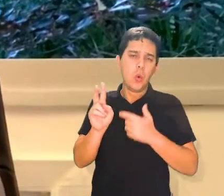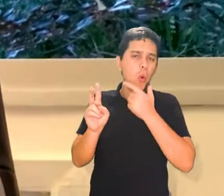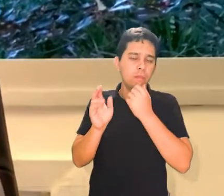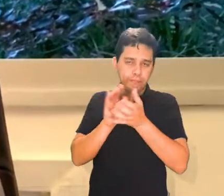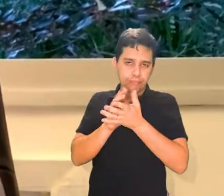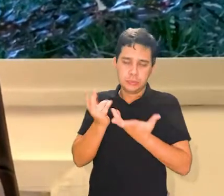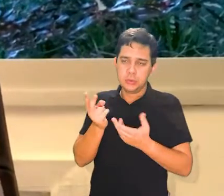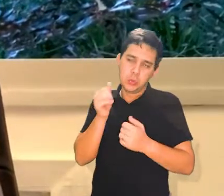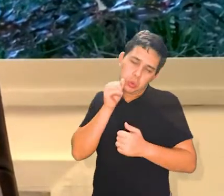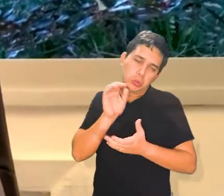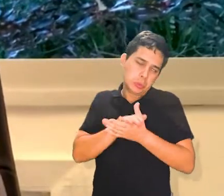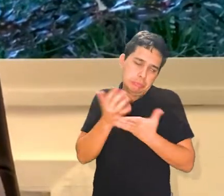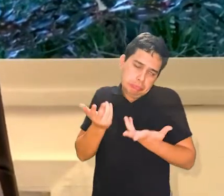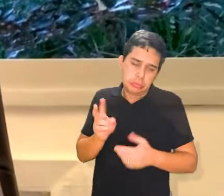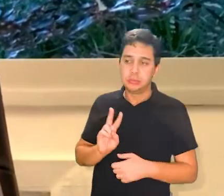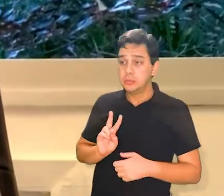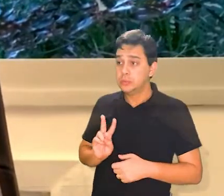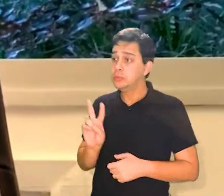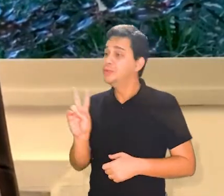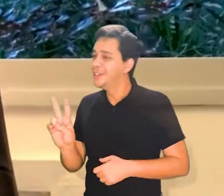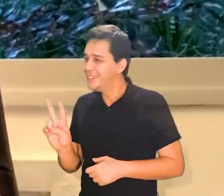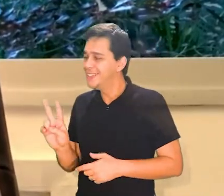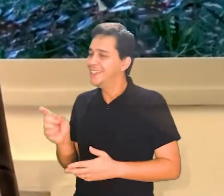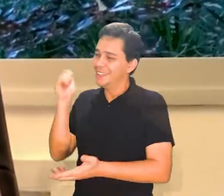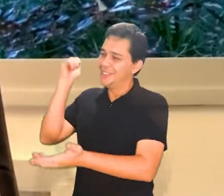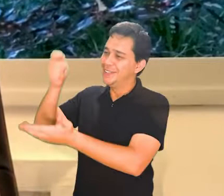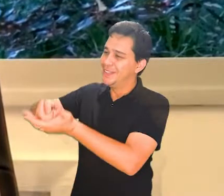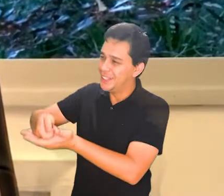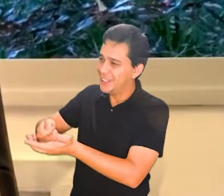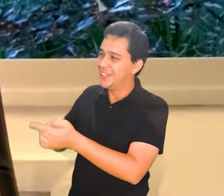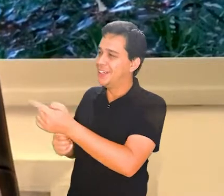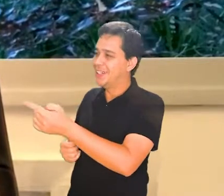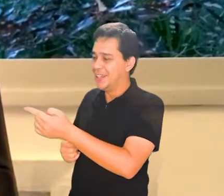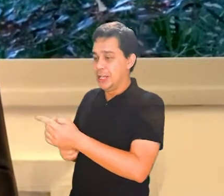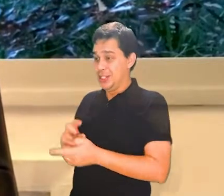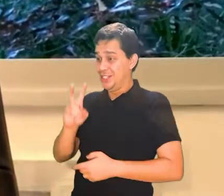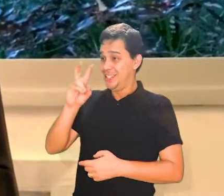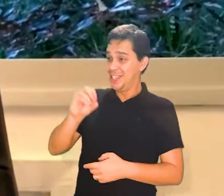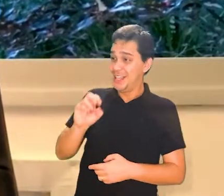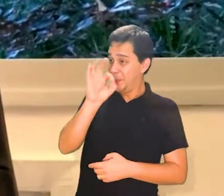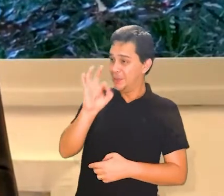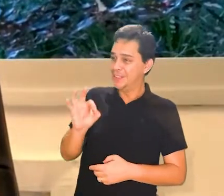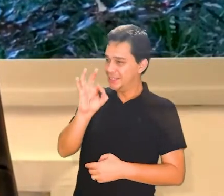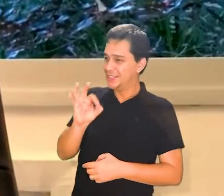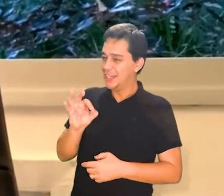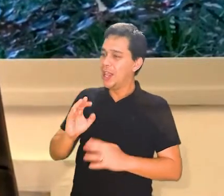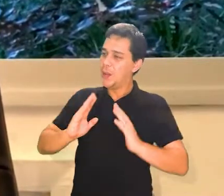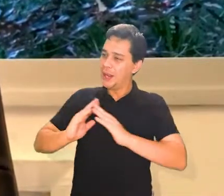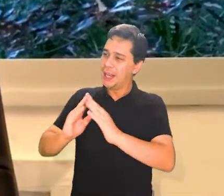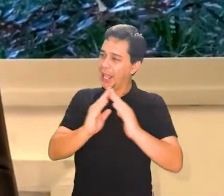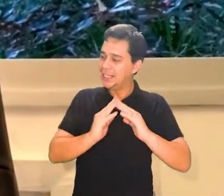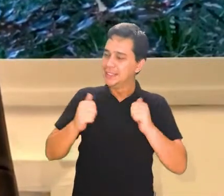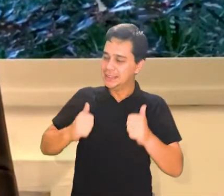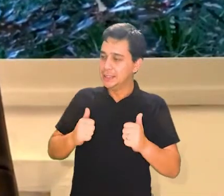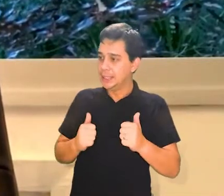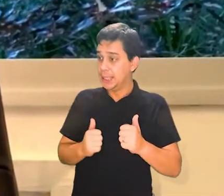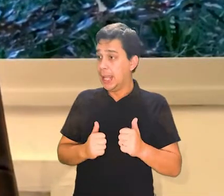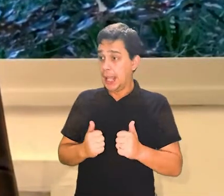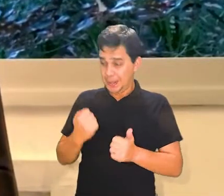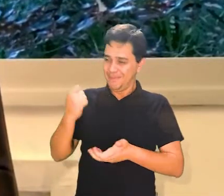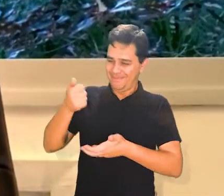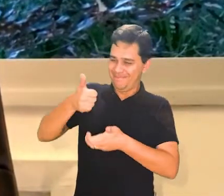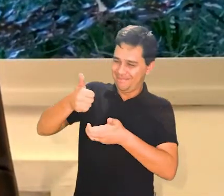pagamento, percebeu que esse desconto não se estendia para sua companheira, porque ela não era residente no Rio de Janeiro, não era